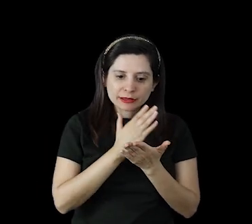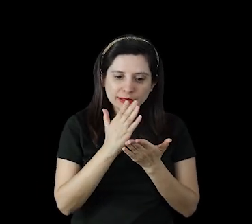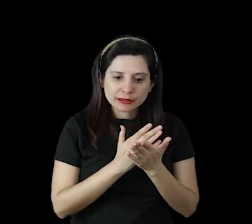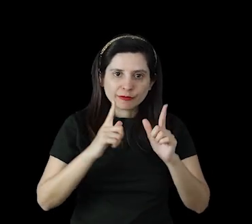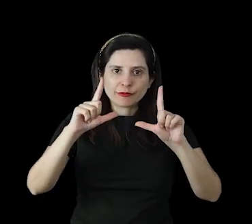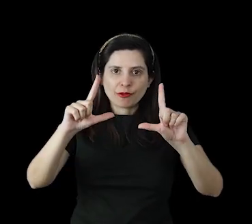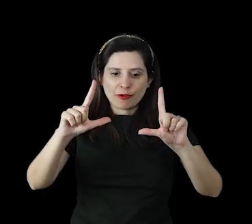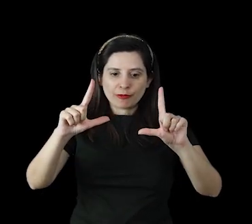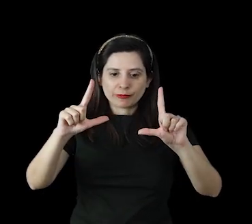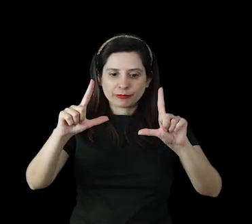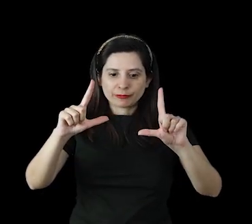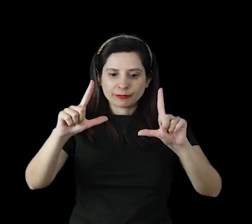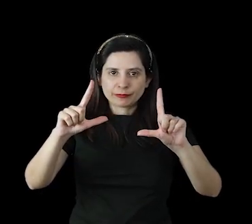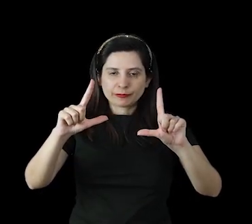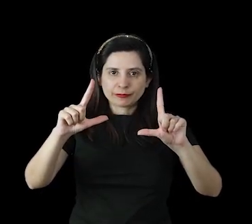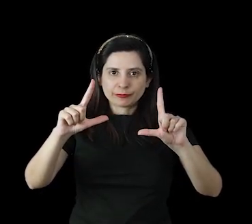de personalidade.